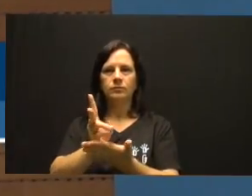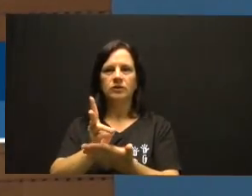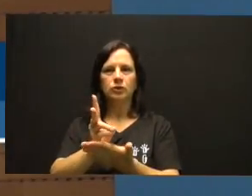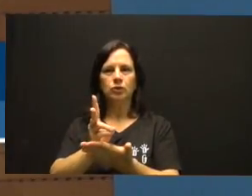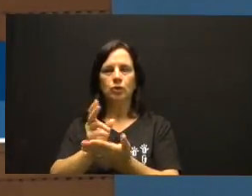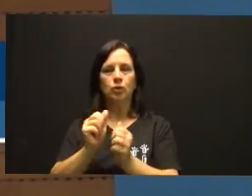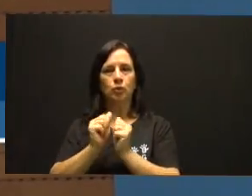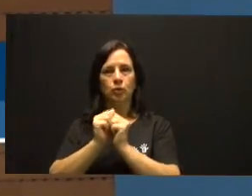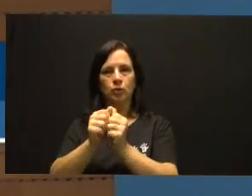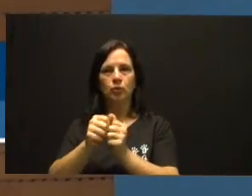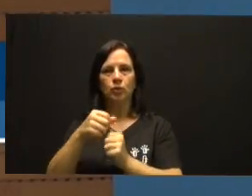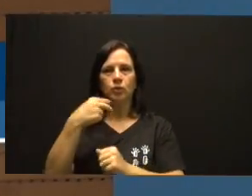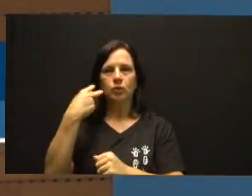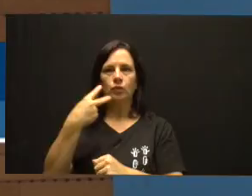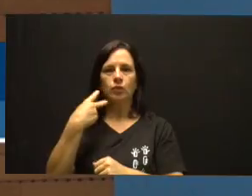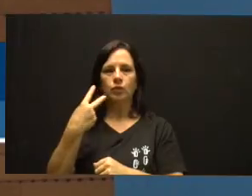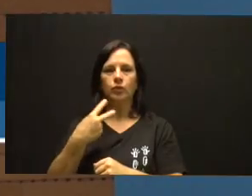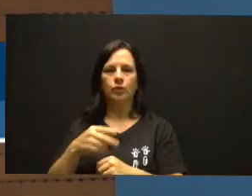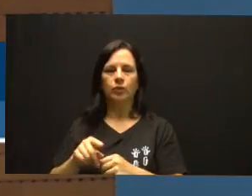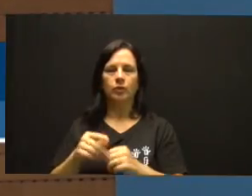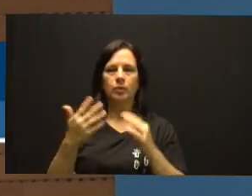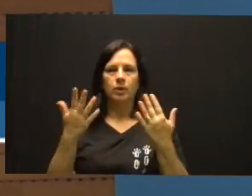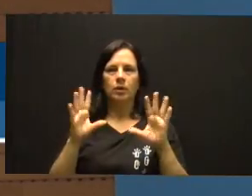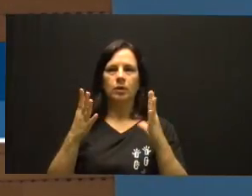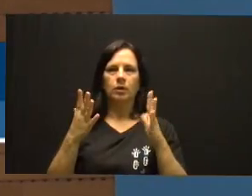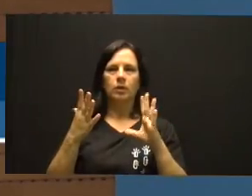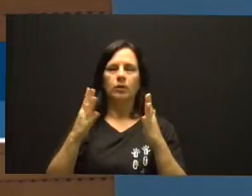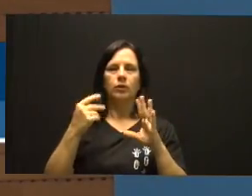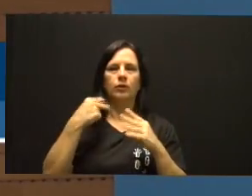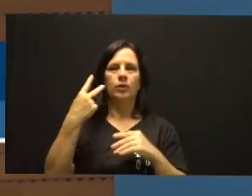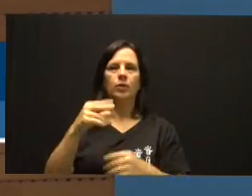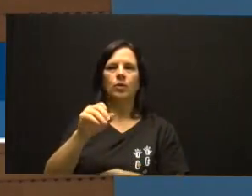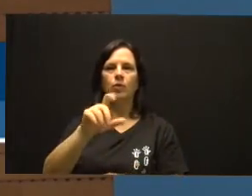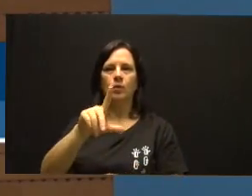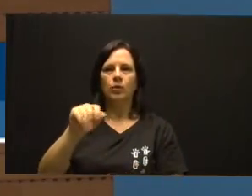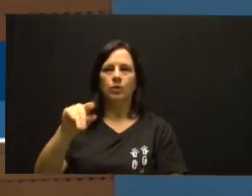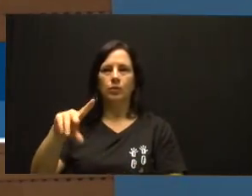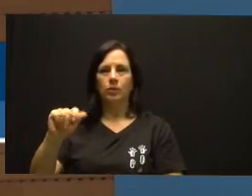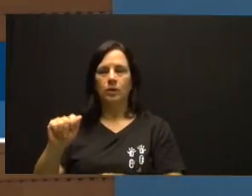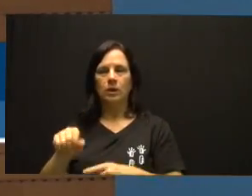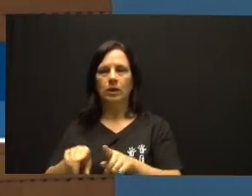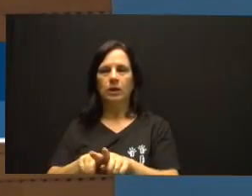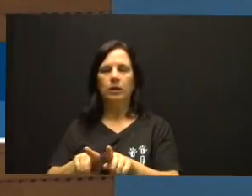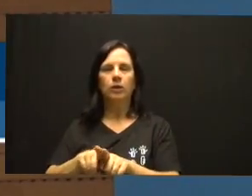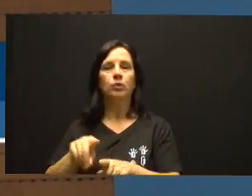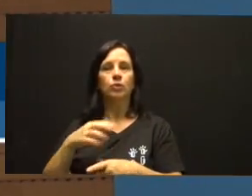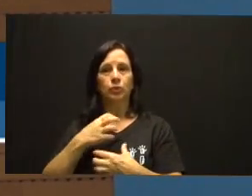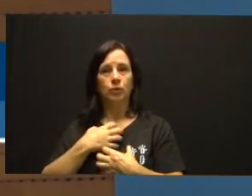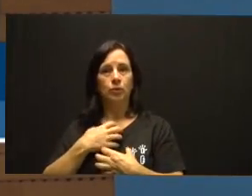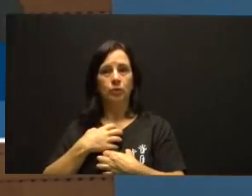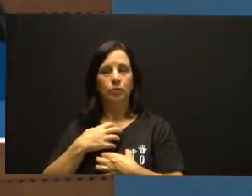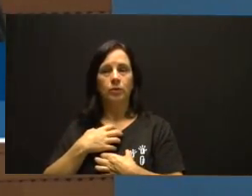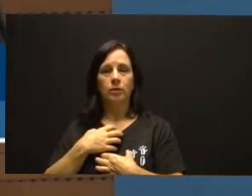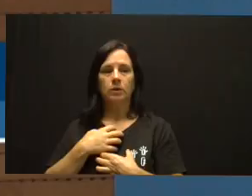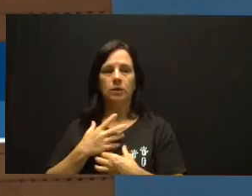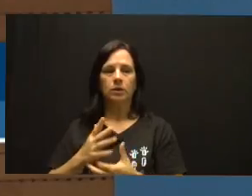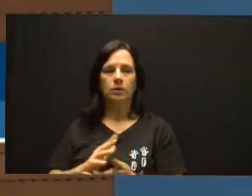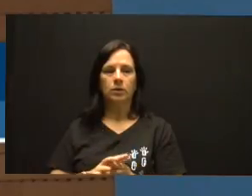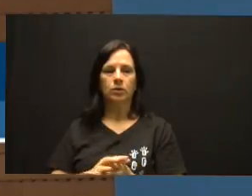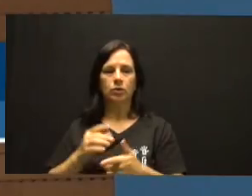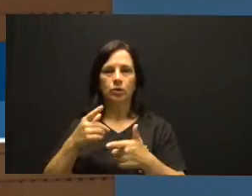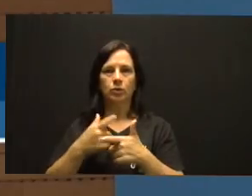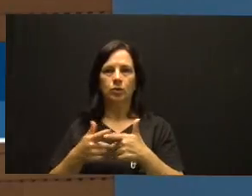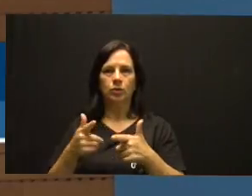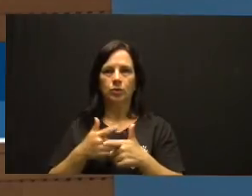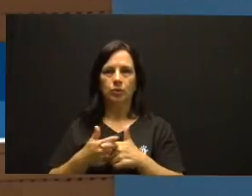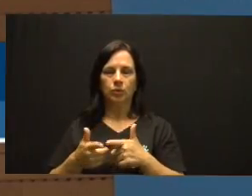os vereadores, e parabenizar o vereador Lalá pelo fato de ter levantado essa